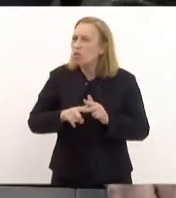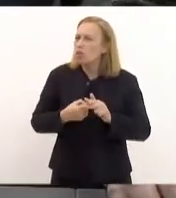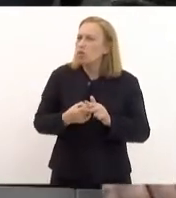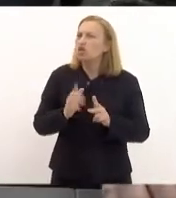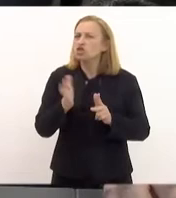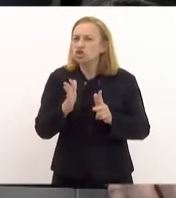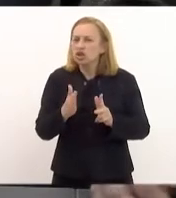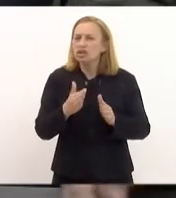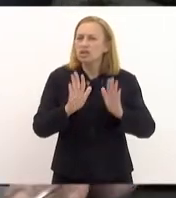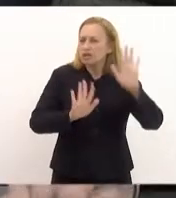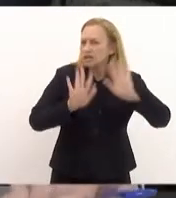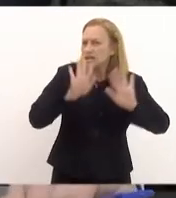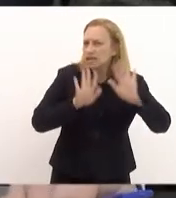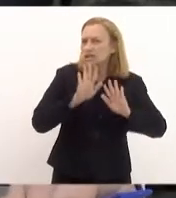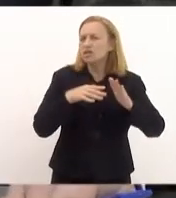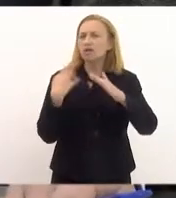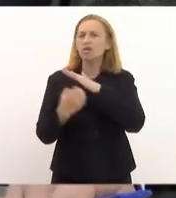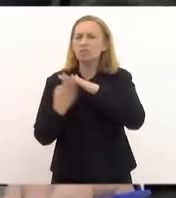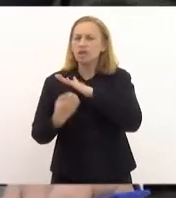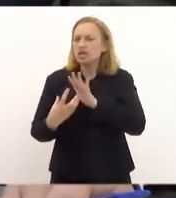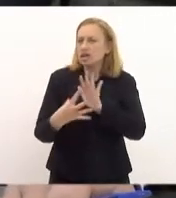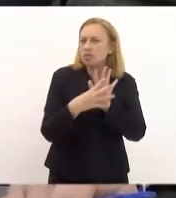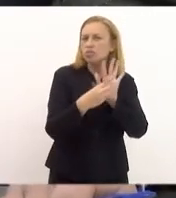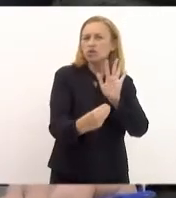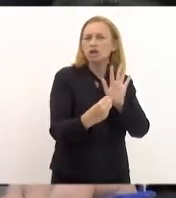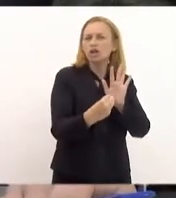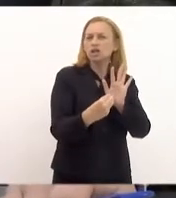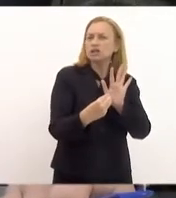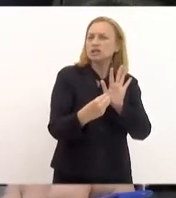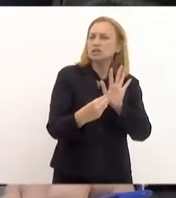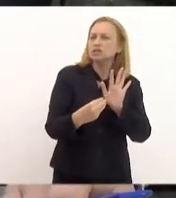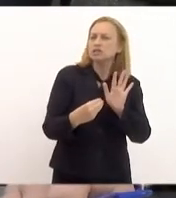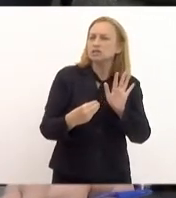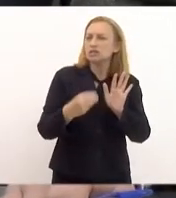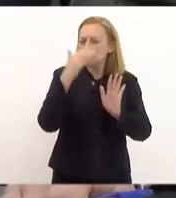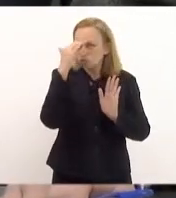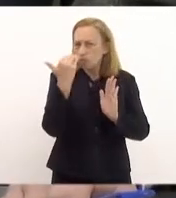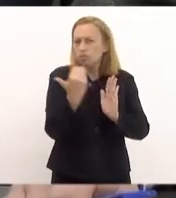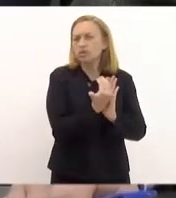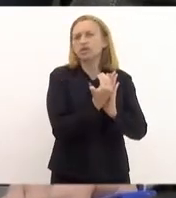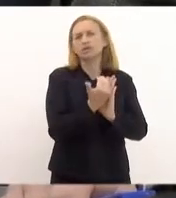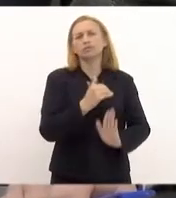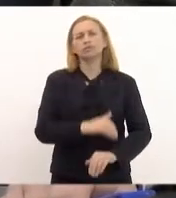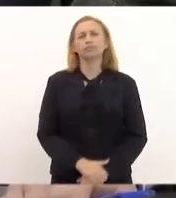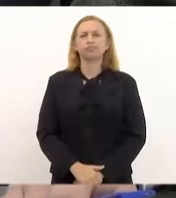já houve a empresa e a modelagem vai ser executada.